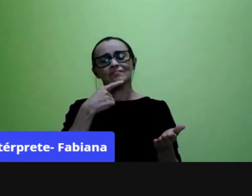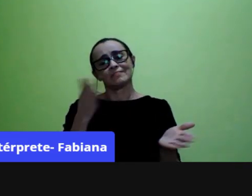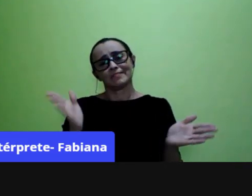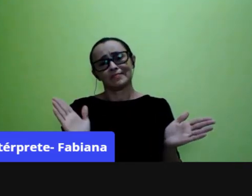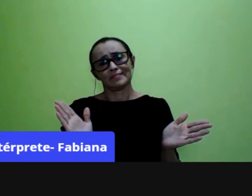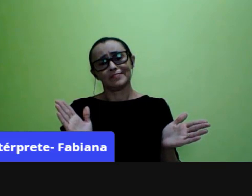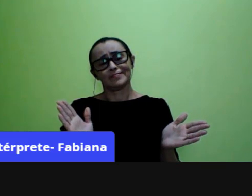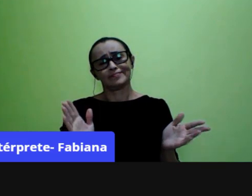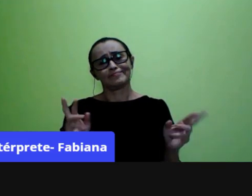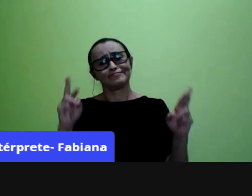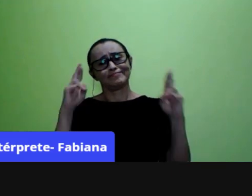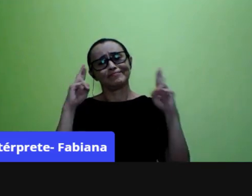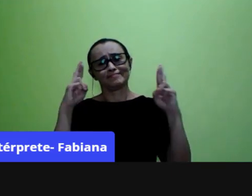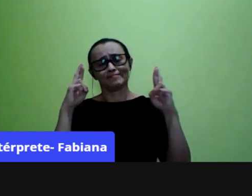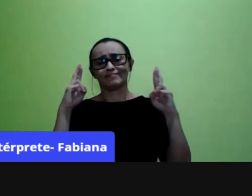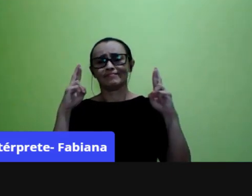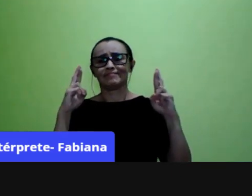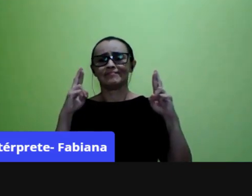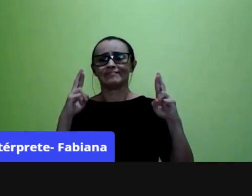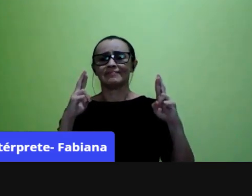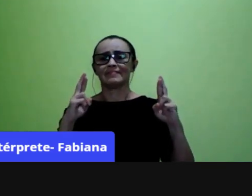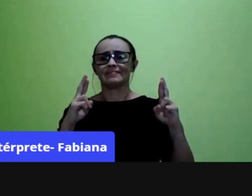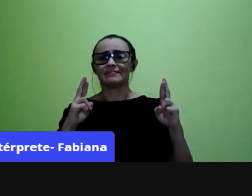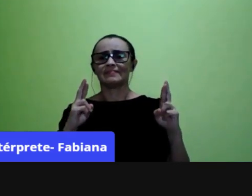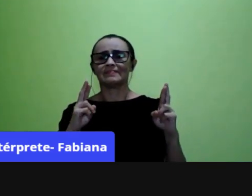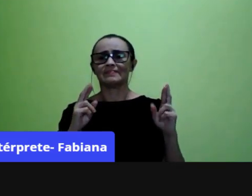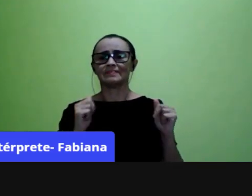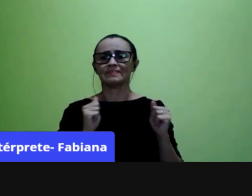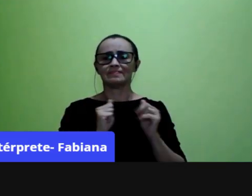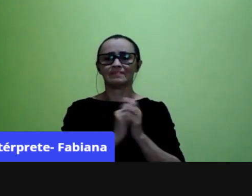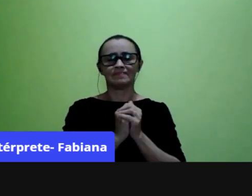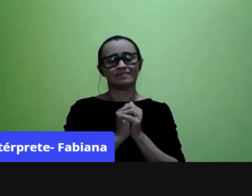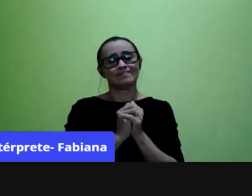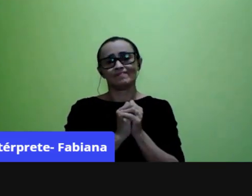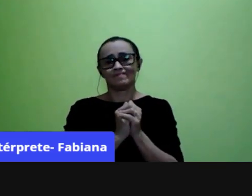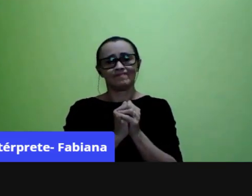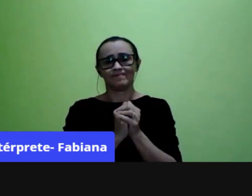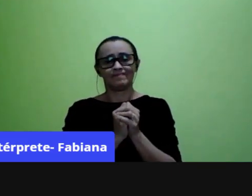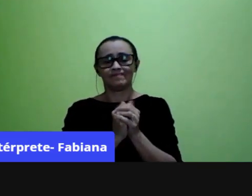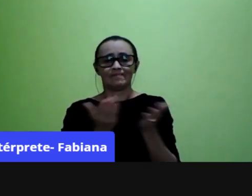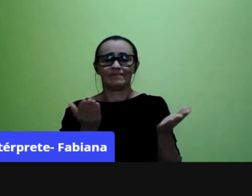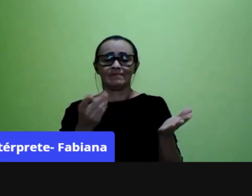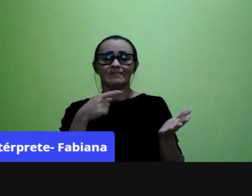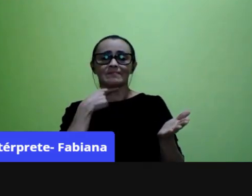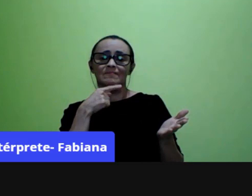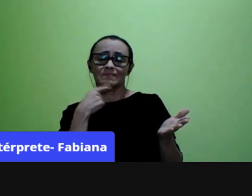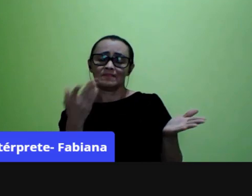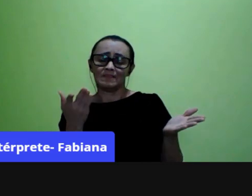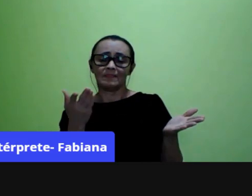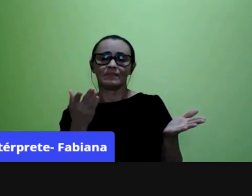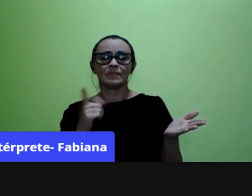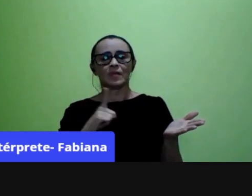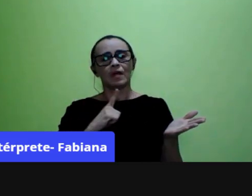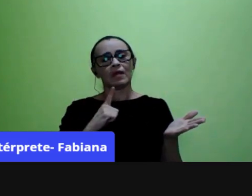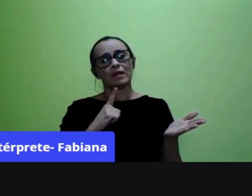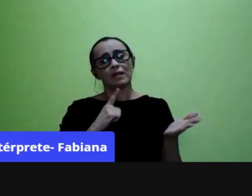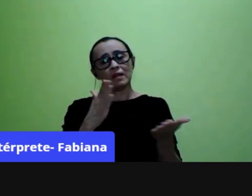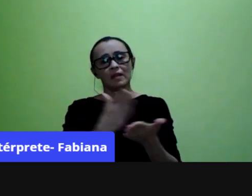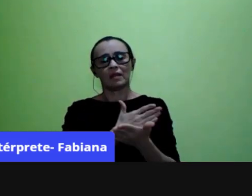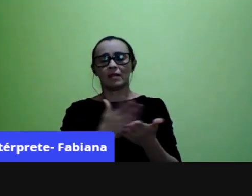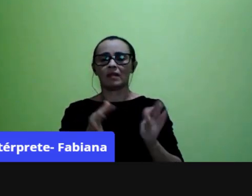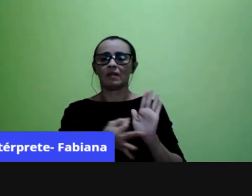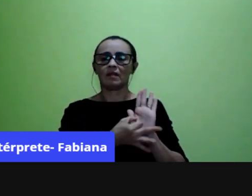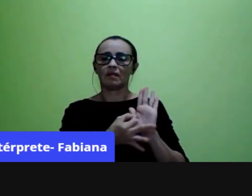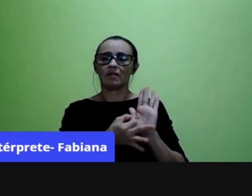sorte, gente. A gente sabe que muita coisa a gente não consegue resolver mesmo, né? Como eu falei, algumas dicas que eu estou dando para